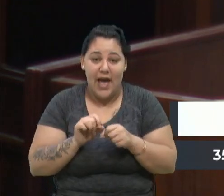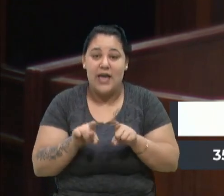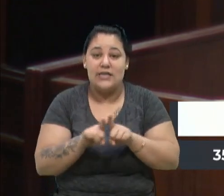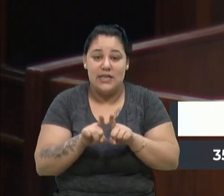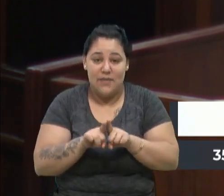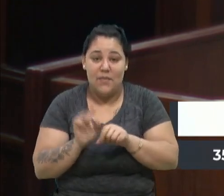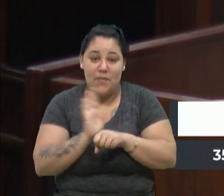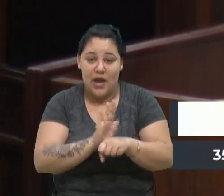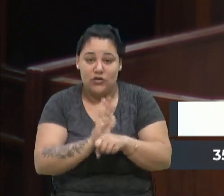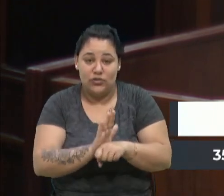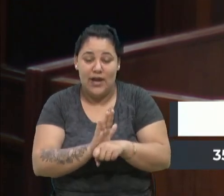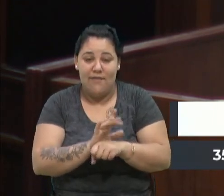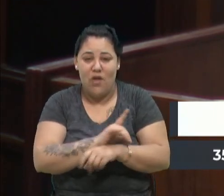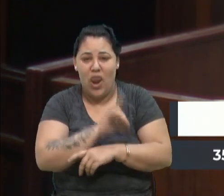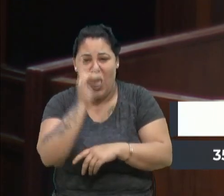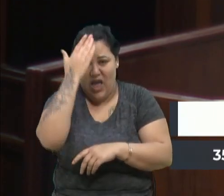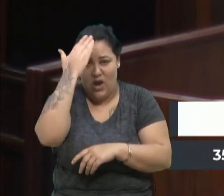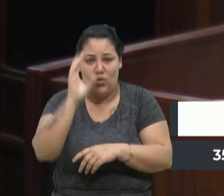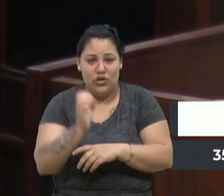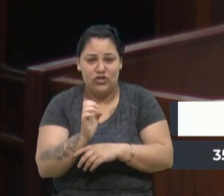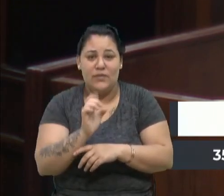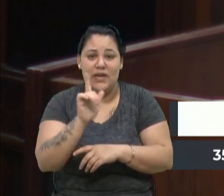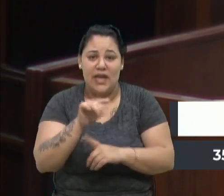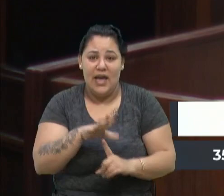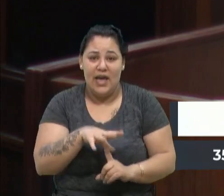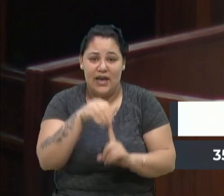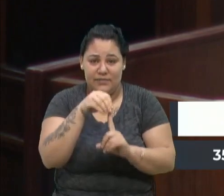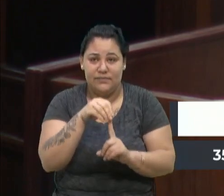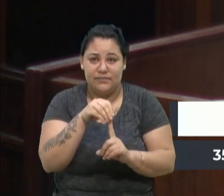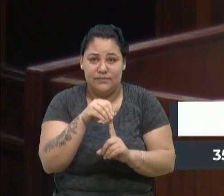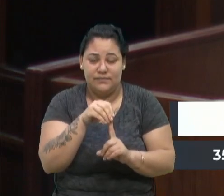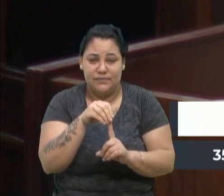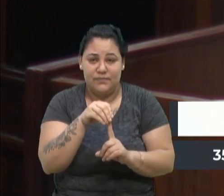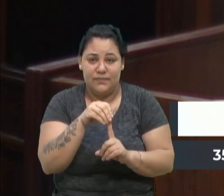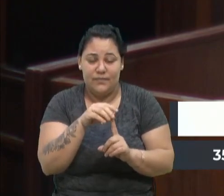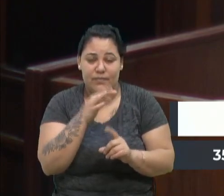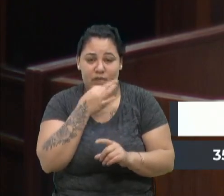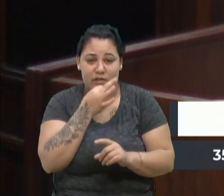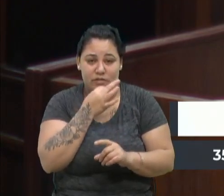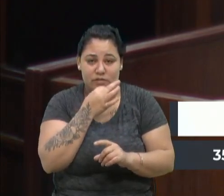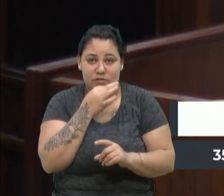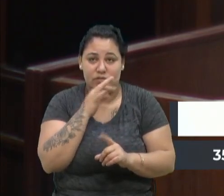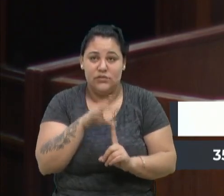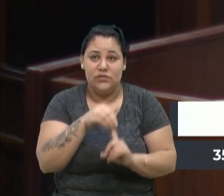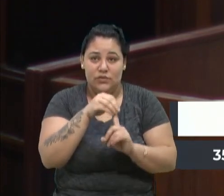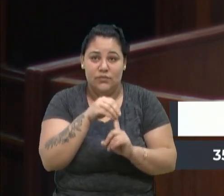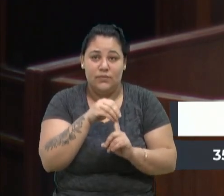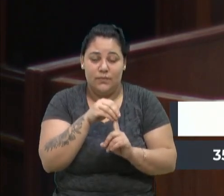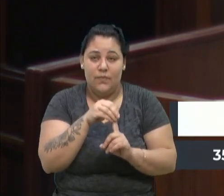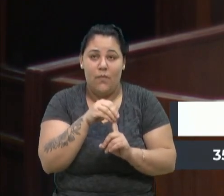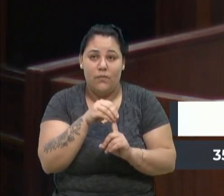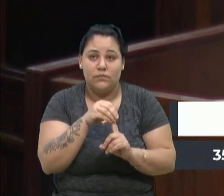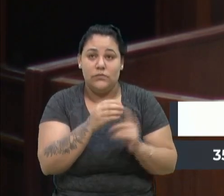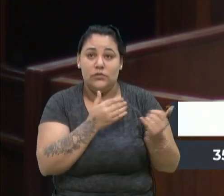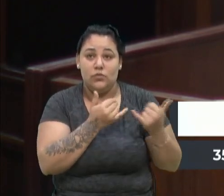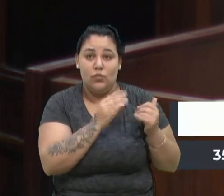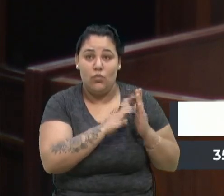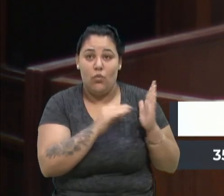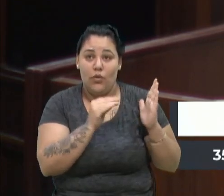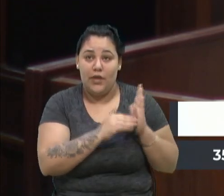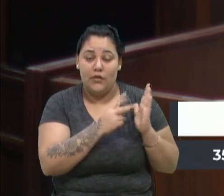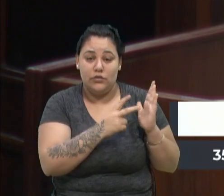de Curitiba e é cidade de referência no Rio Grande do Sul, é Caxias do Sul, é uma cidade piloto. 2021, 2022,